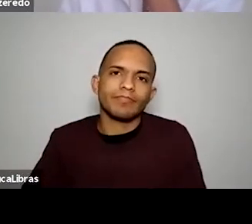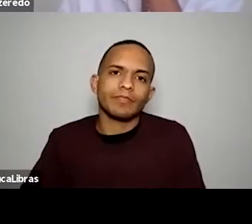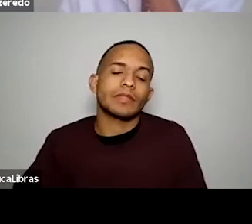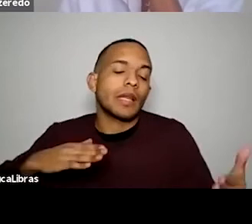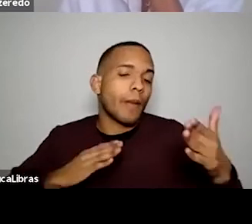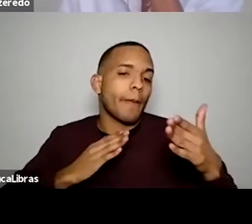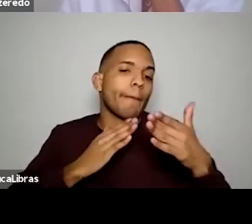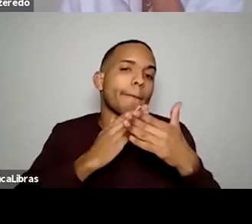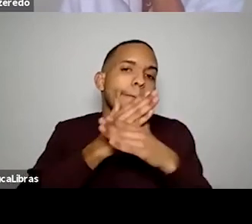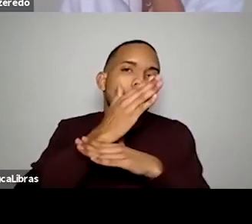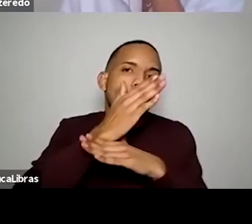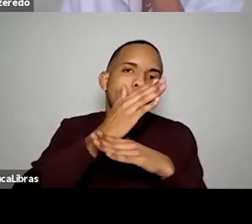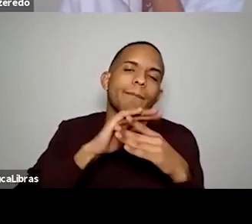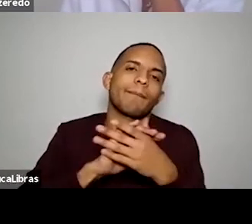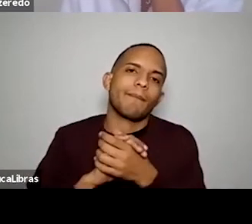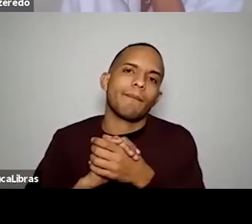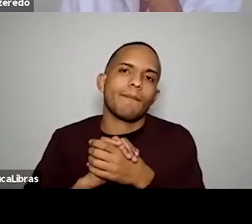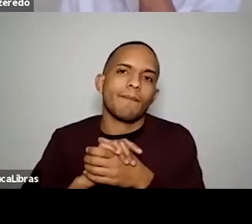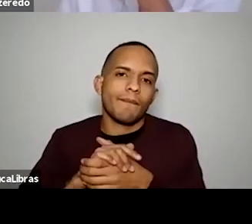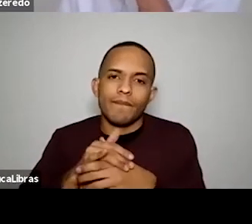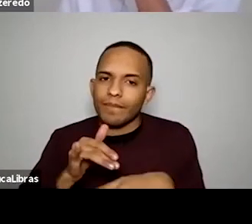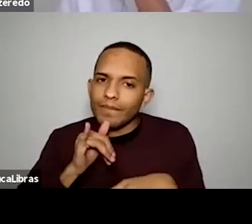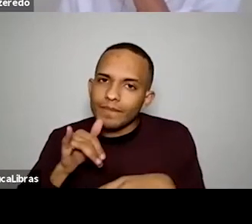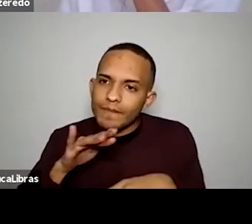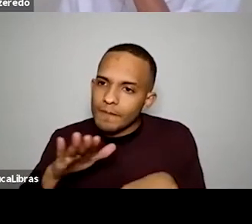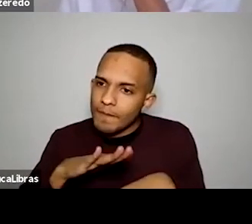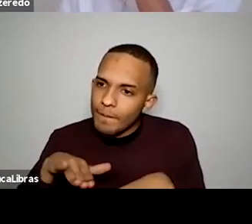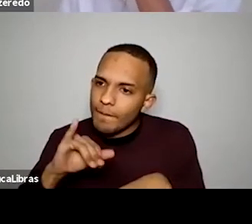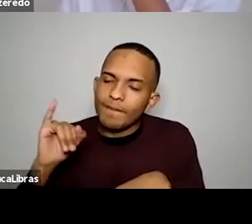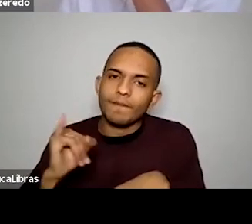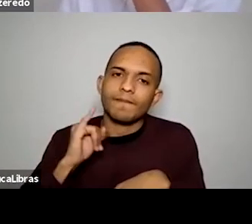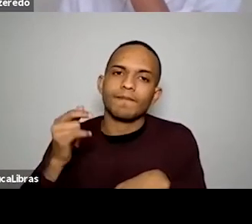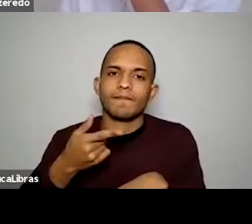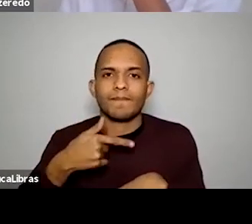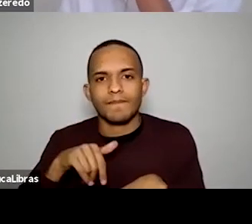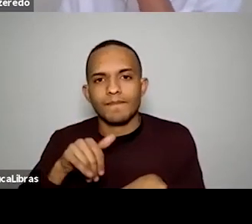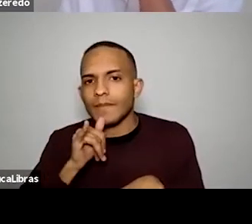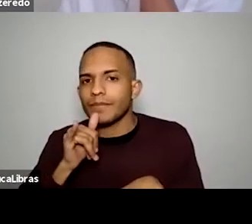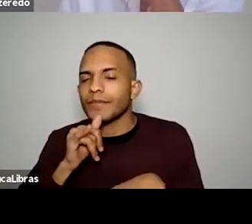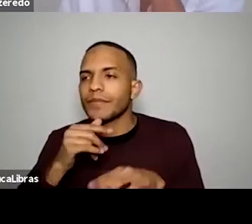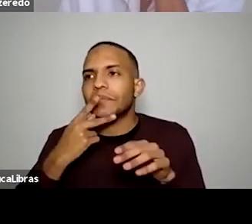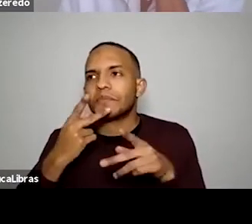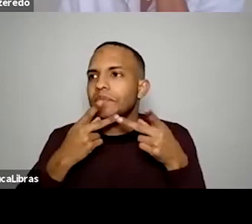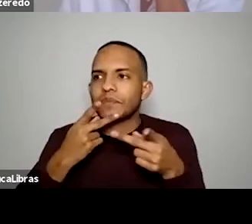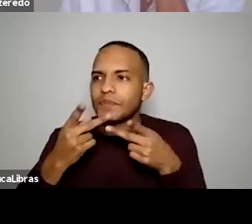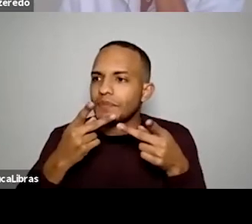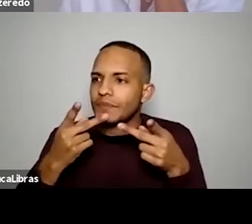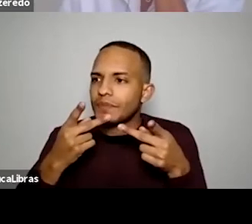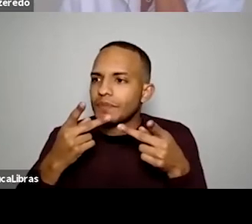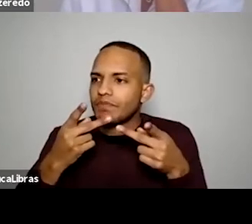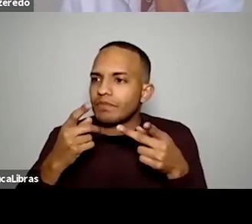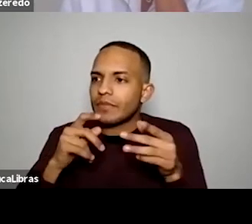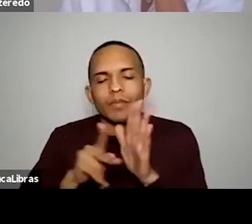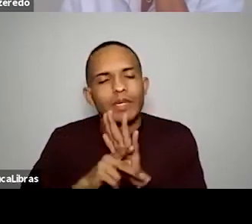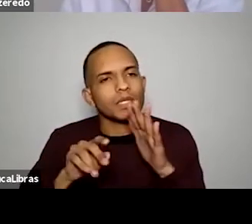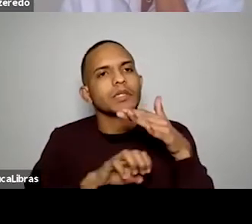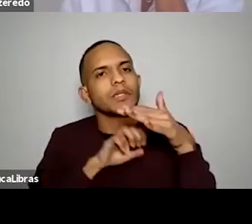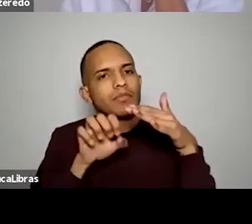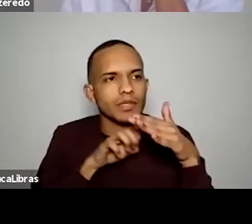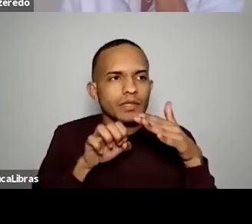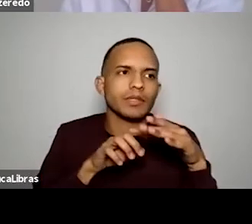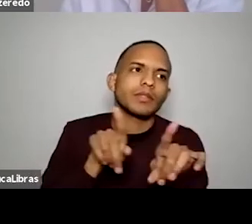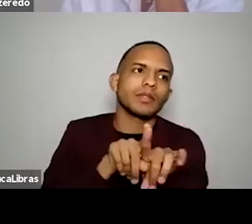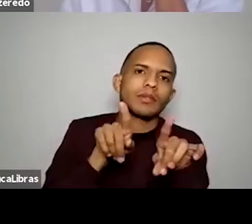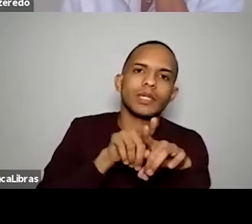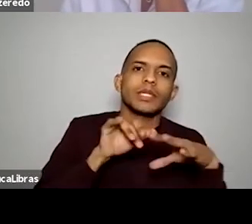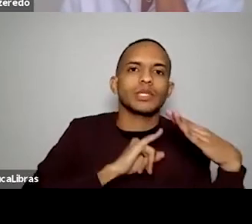eu acho que isso, né, eu acho que o papel nosso, e eu coloco assim como sendo de uma empresa familiar que tem instituto